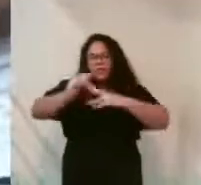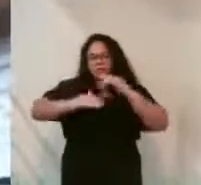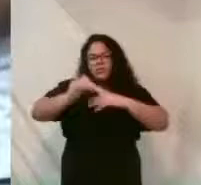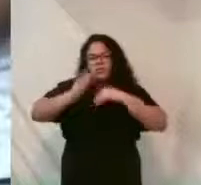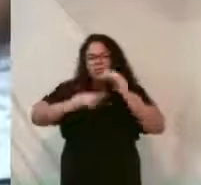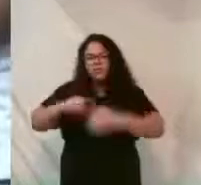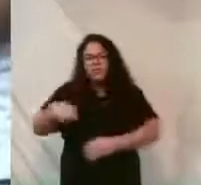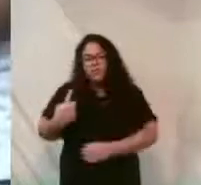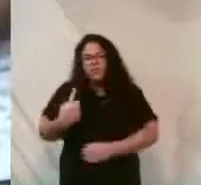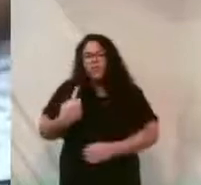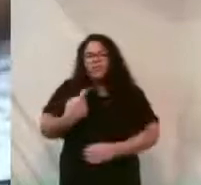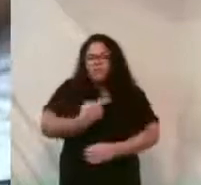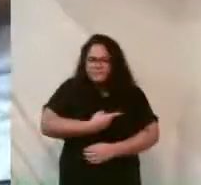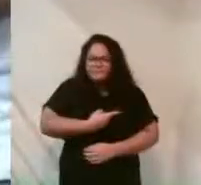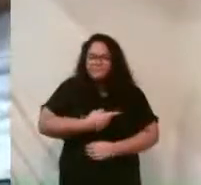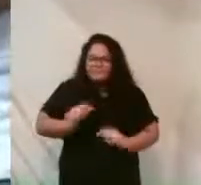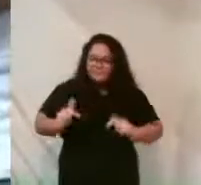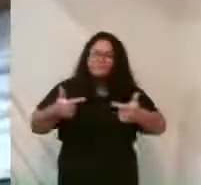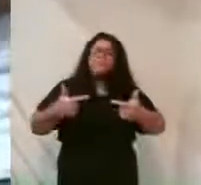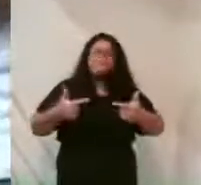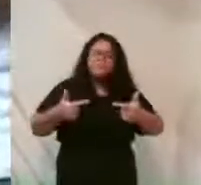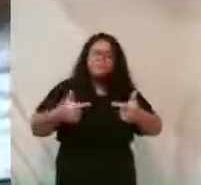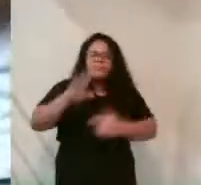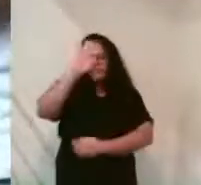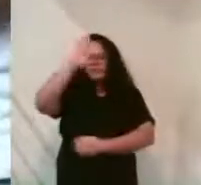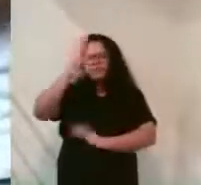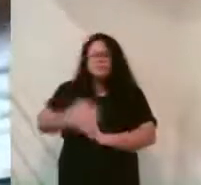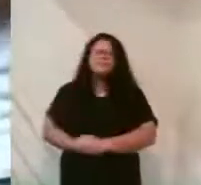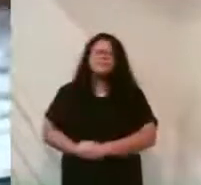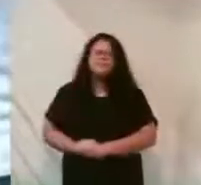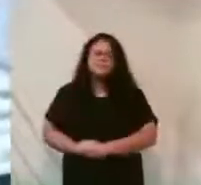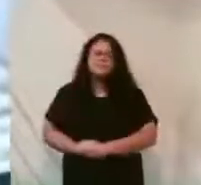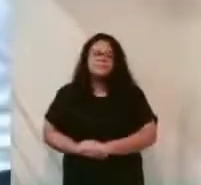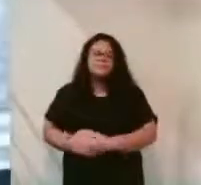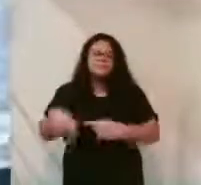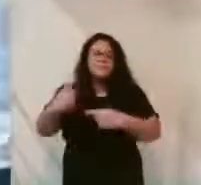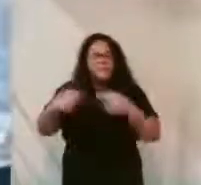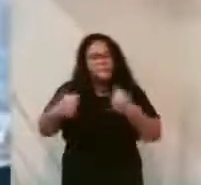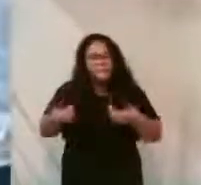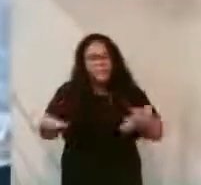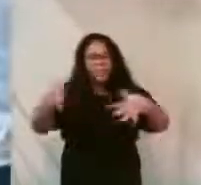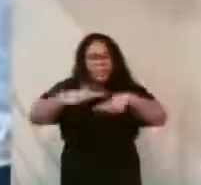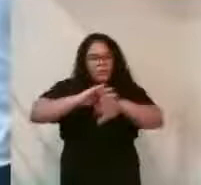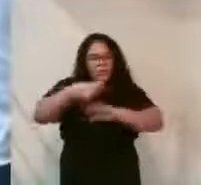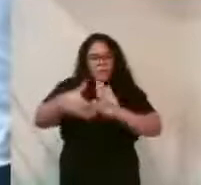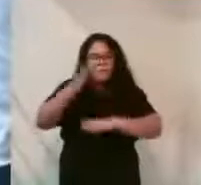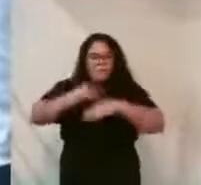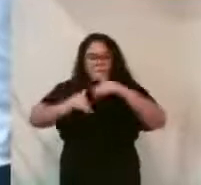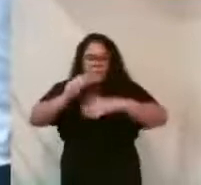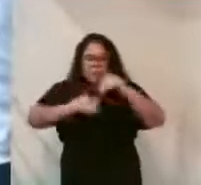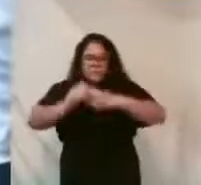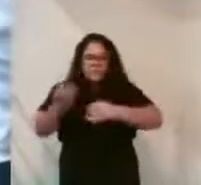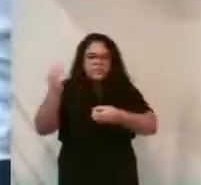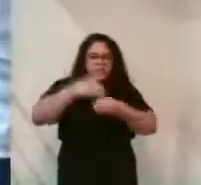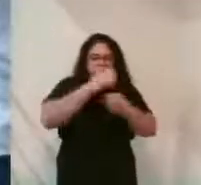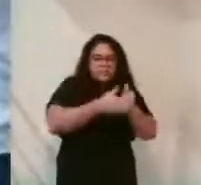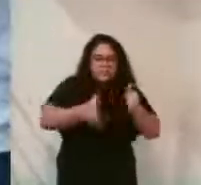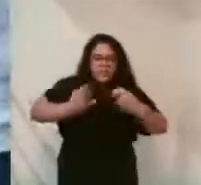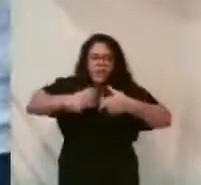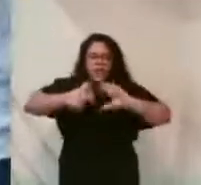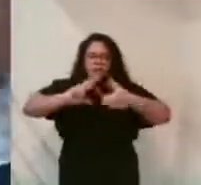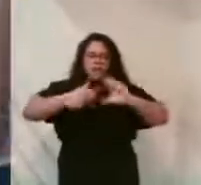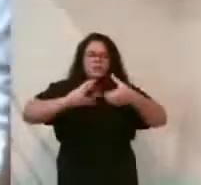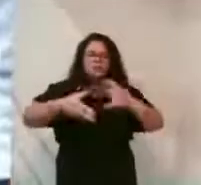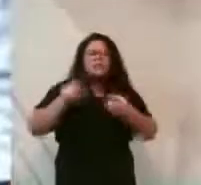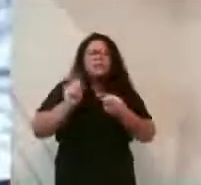principal desafio. Inclui os catadores no ciclo virtuoso da reciclagem, sendo apoiados por